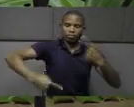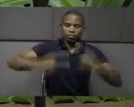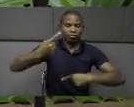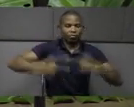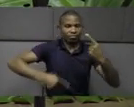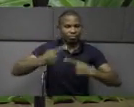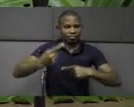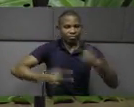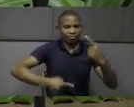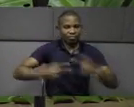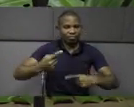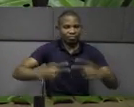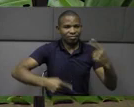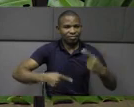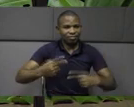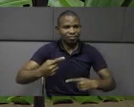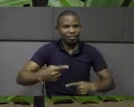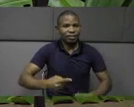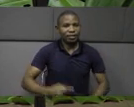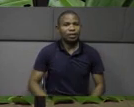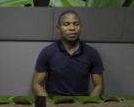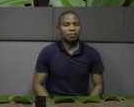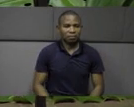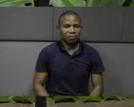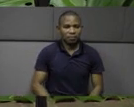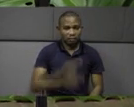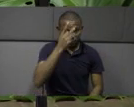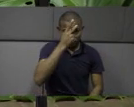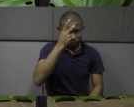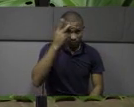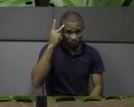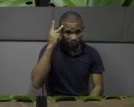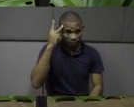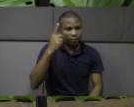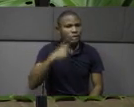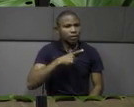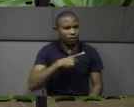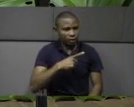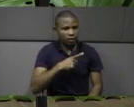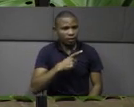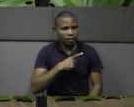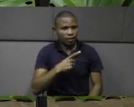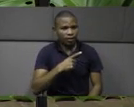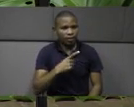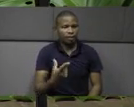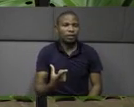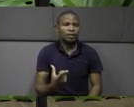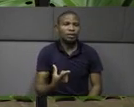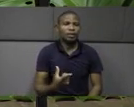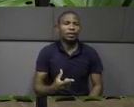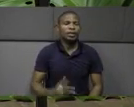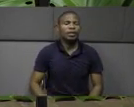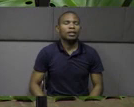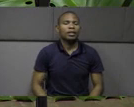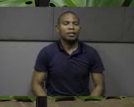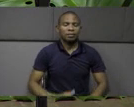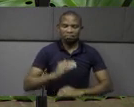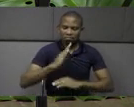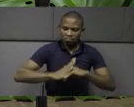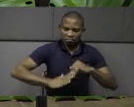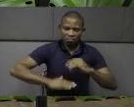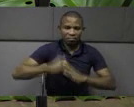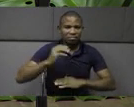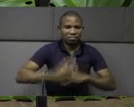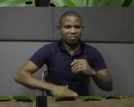toca muito com essa rede de gente que já têm esse repertório de cor e salteado deveria ter é